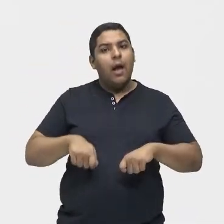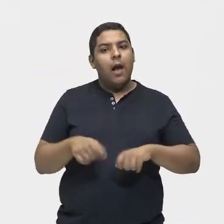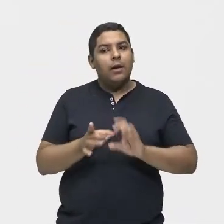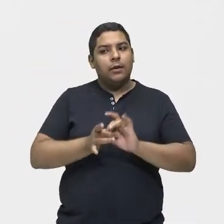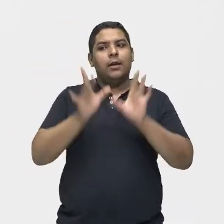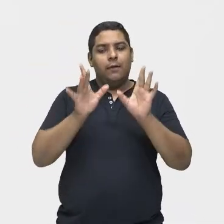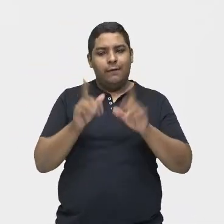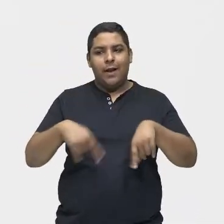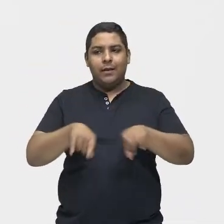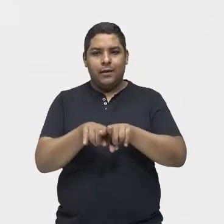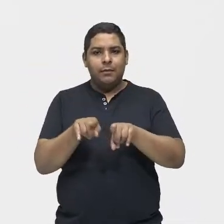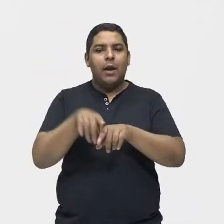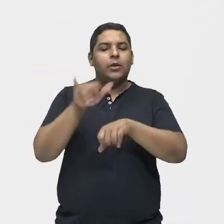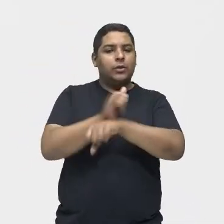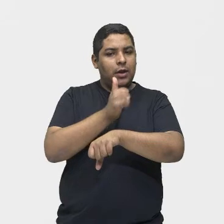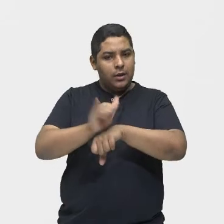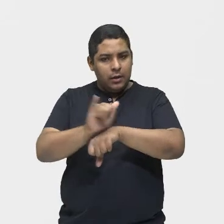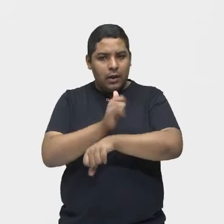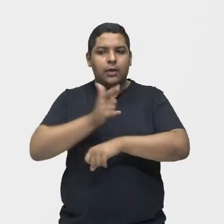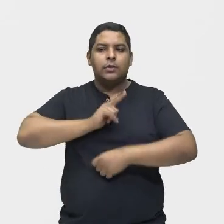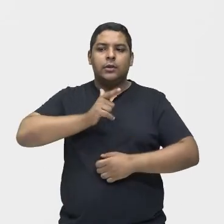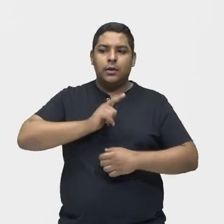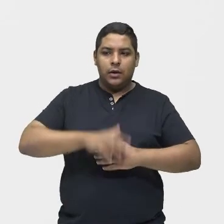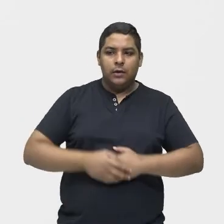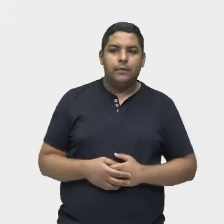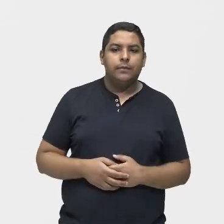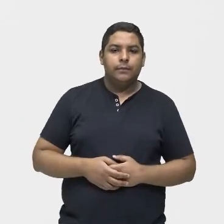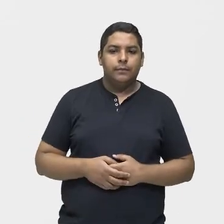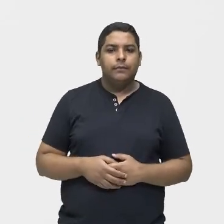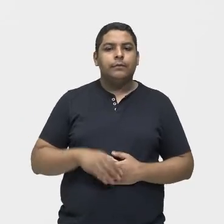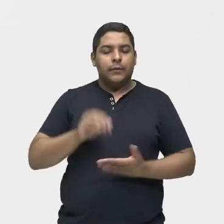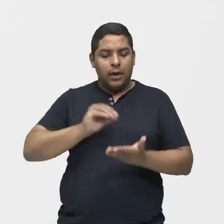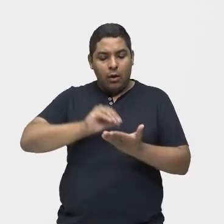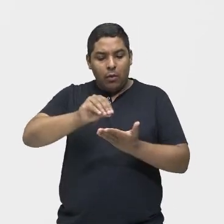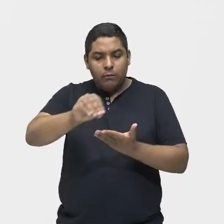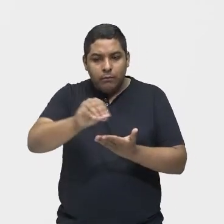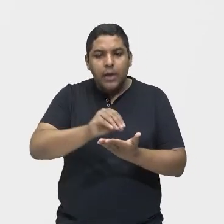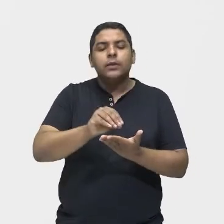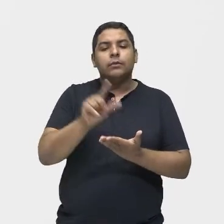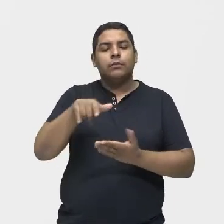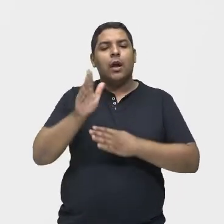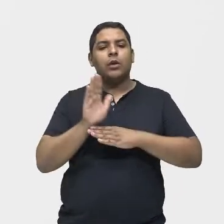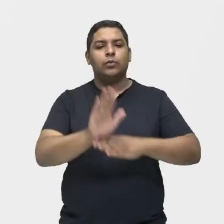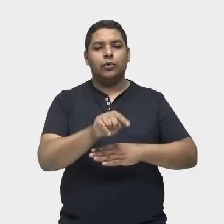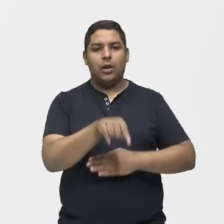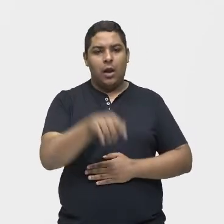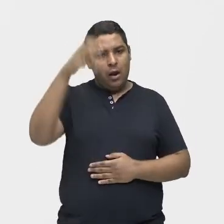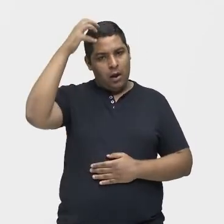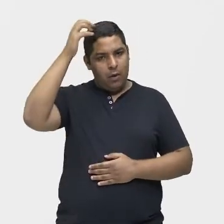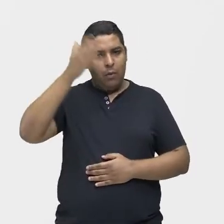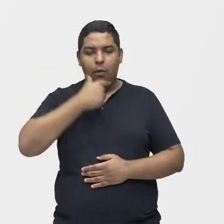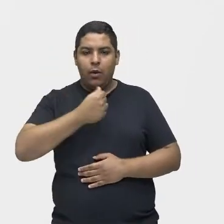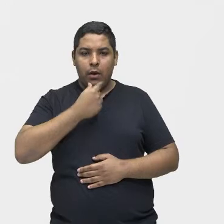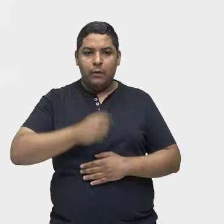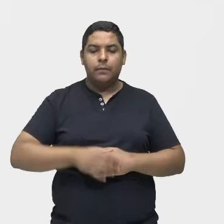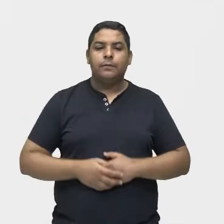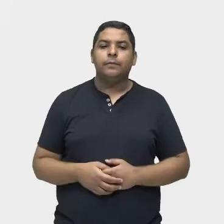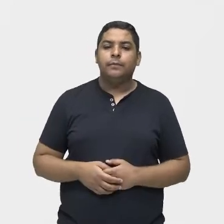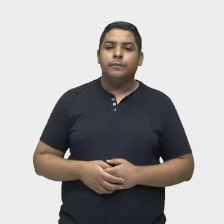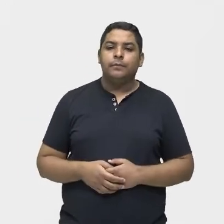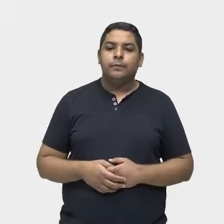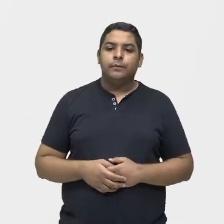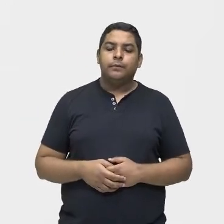chance de se livrar da ameaça e mesmo assim o jogo continua. Então, o cheque não é sinal de que o jogo acabou. O cheque é